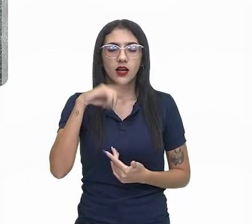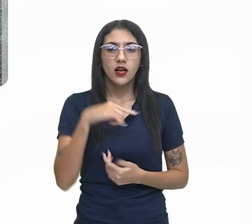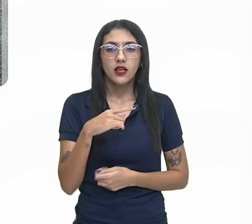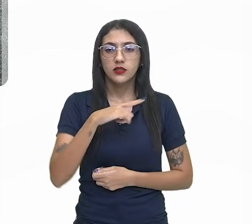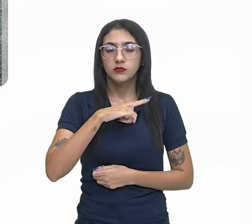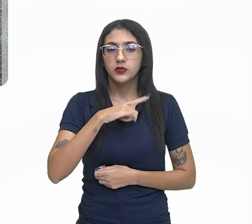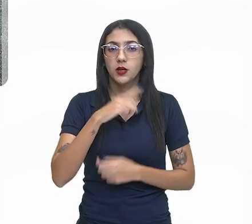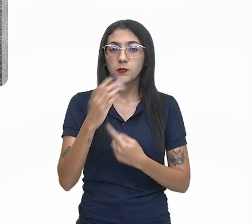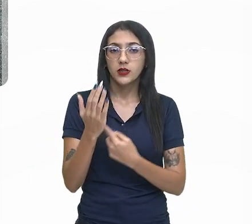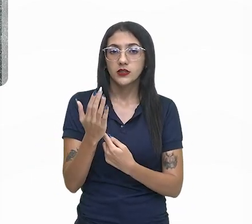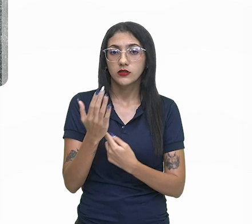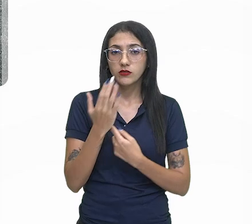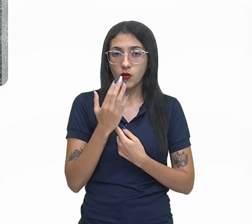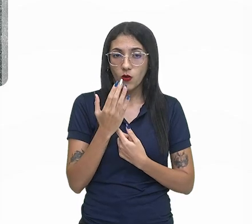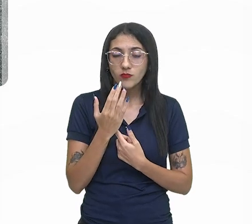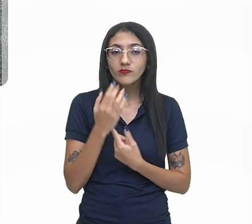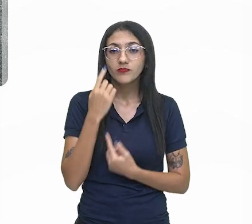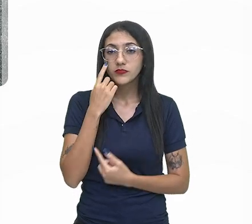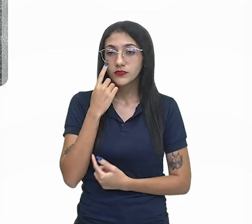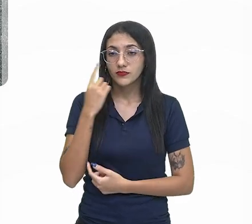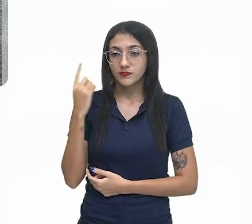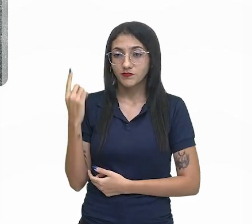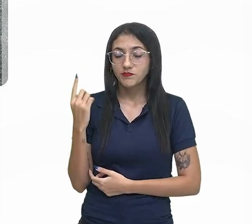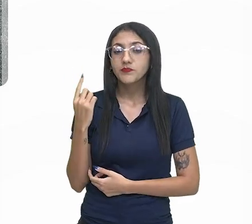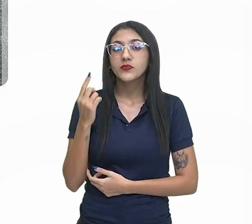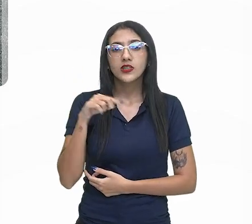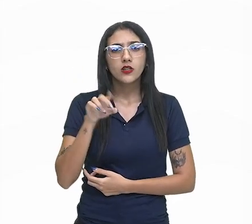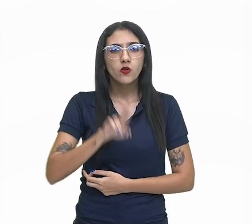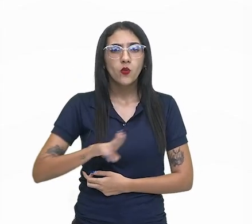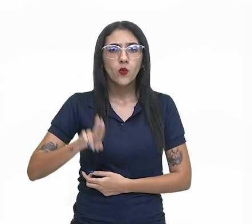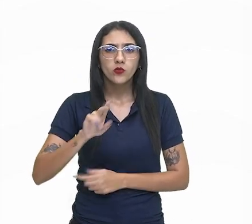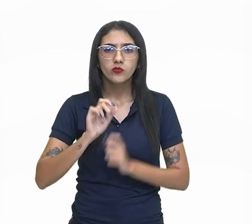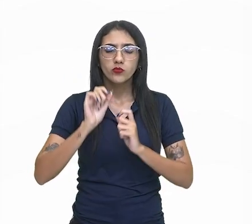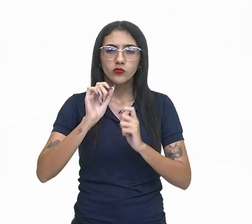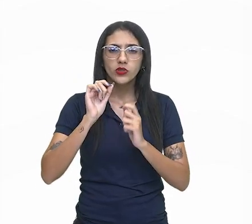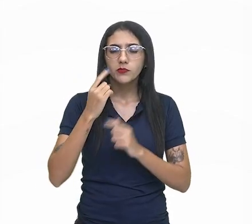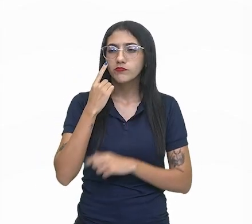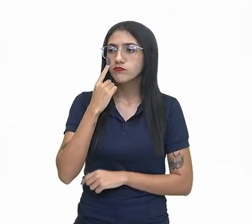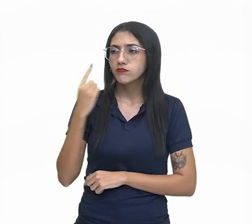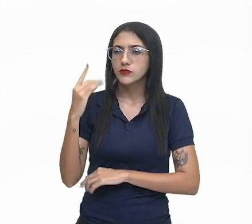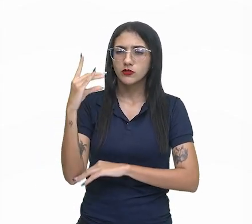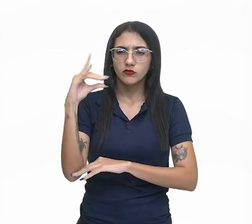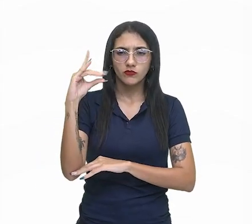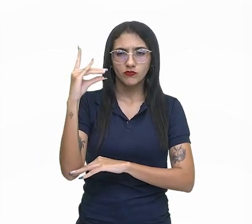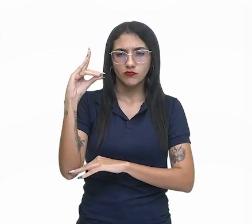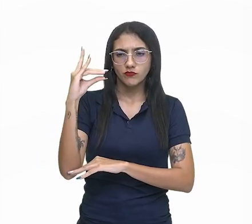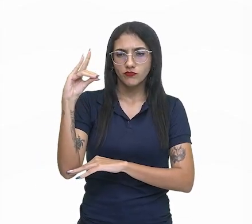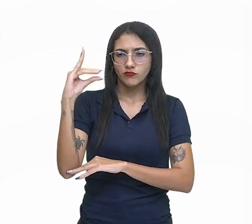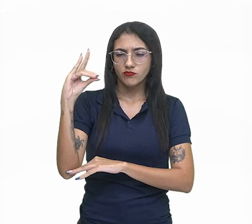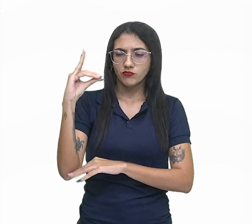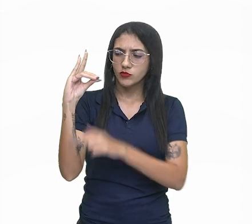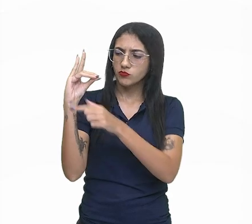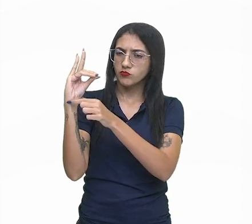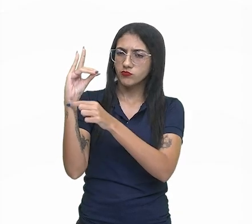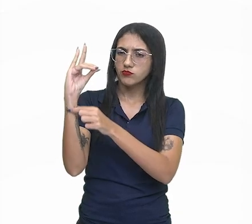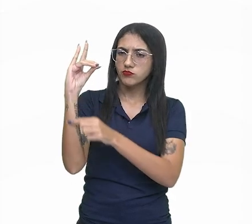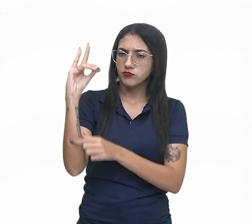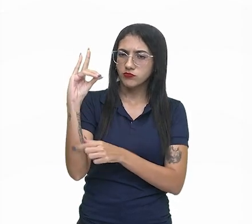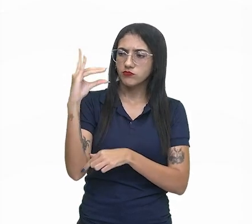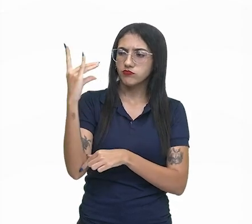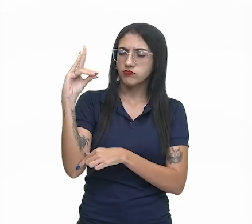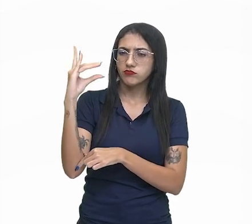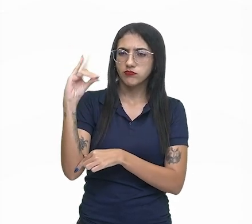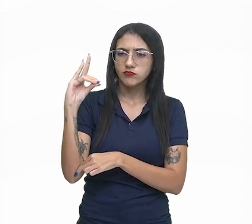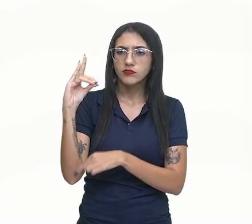a partir de Jean-Baptiste Lamarck, ela utiliza os pescoços de girafa para poder explicar